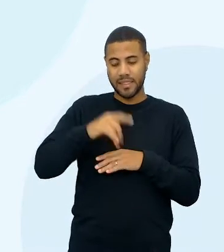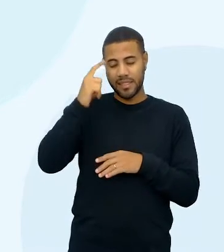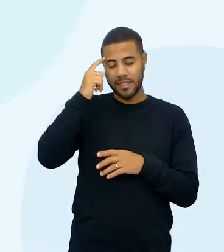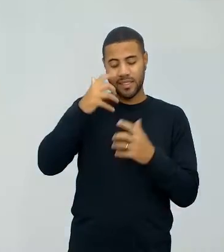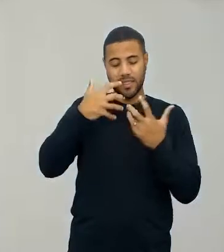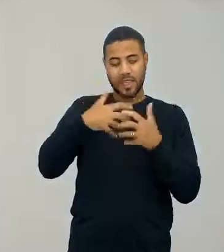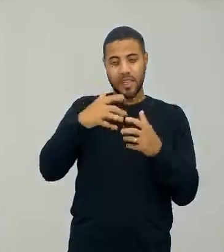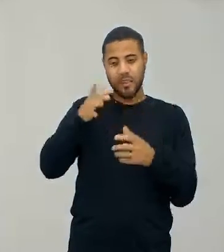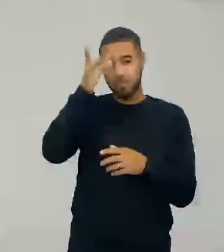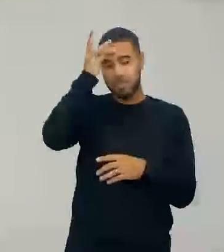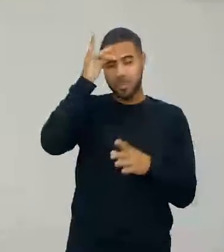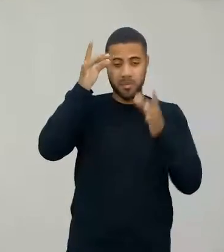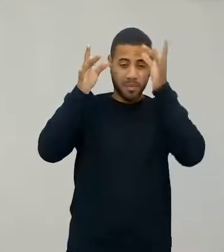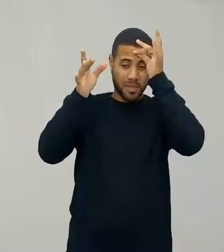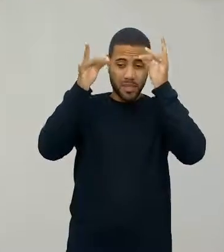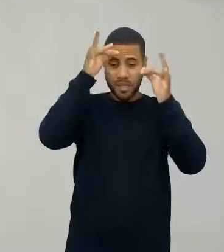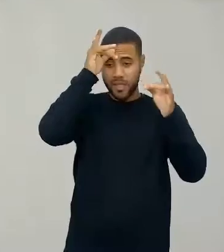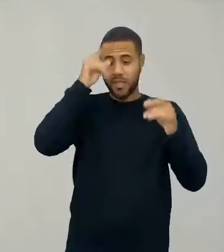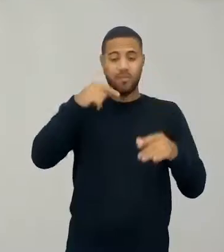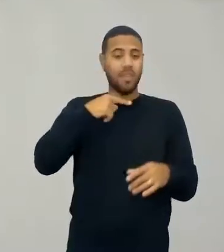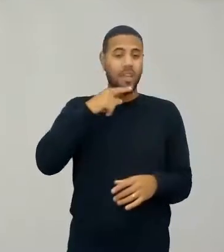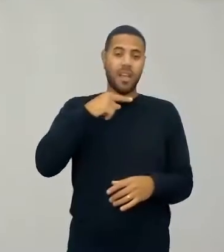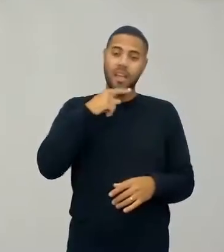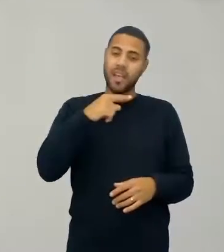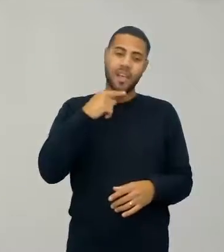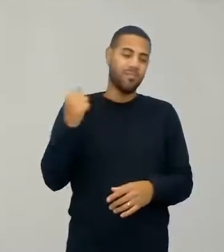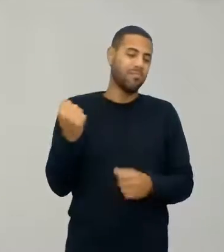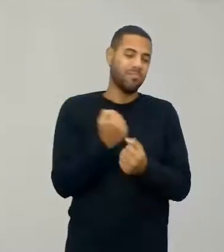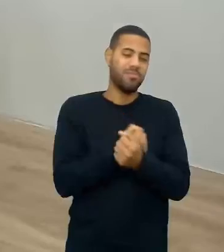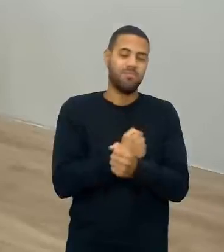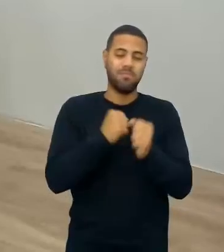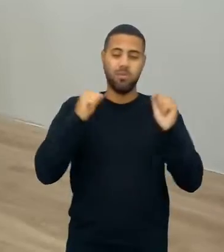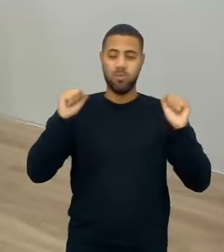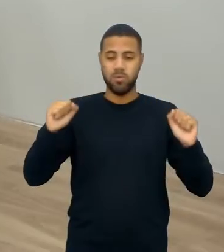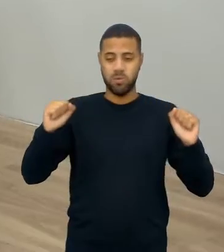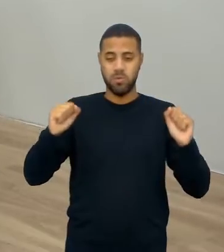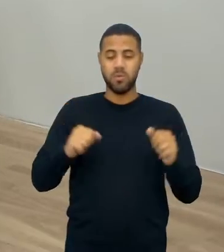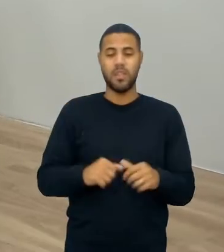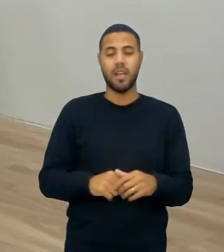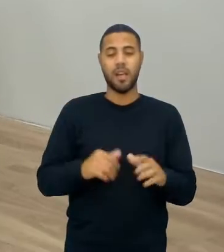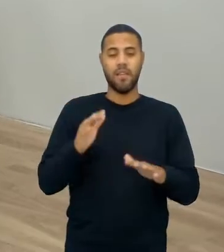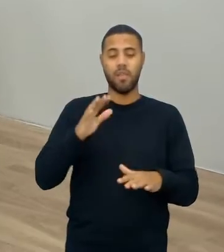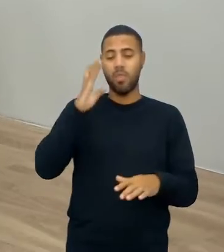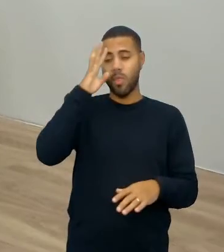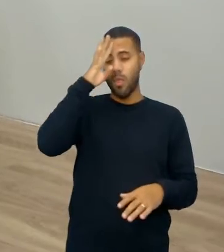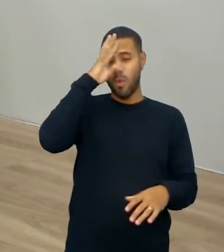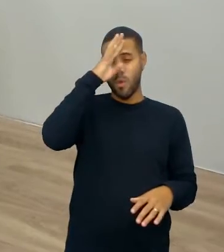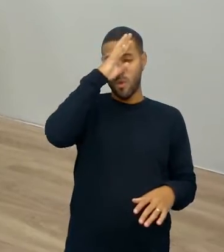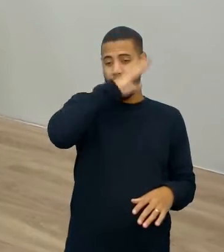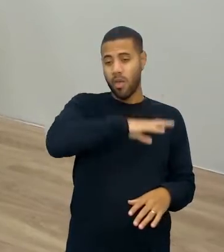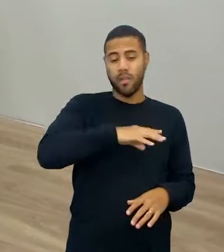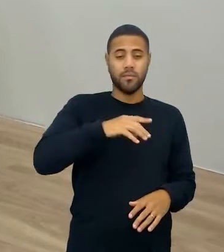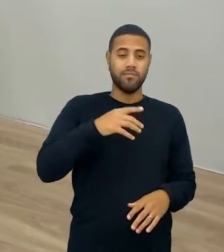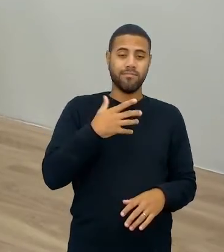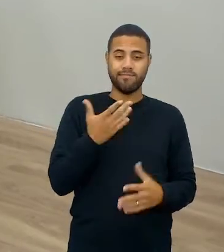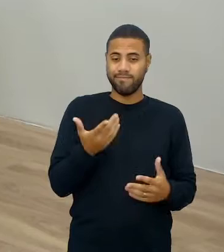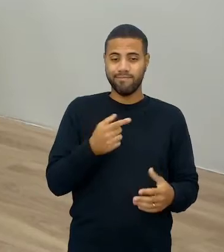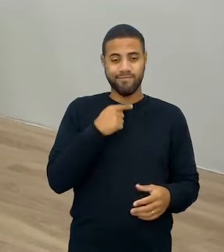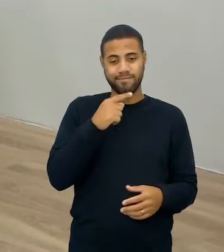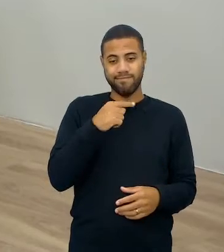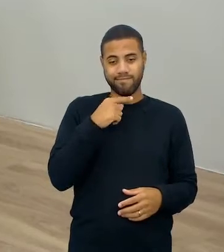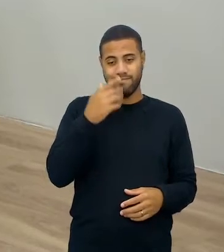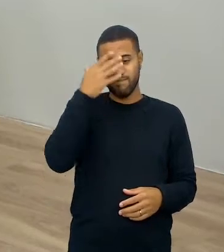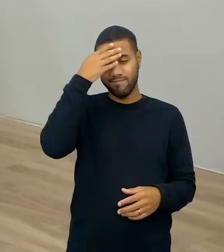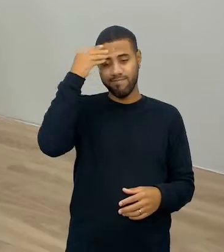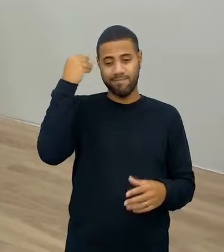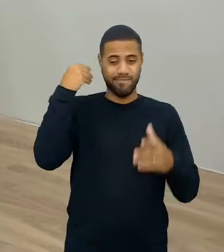cérebro, ele nos prega uma peça de vez em quando, né, professora? A gente acaba esquecendo das coisas. Com certeza, né? Verdade.